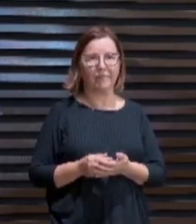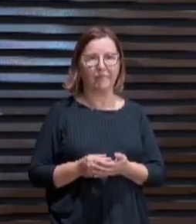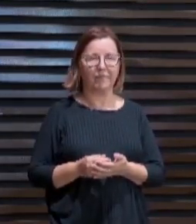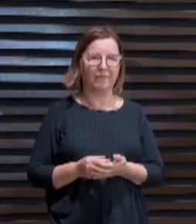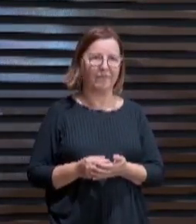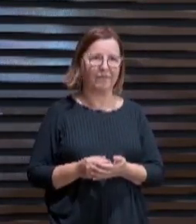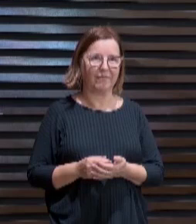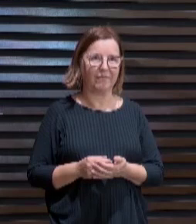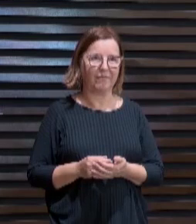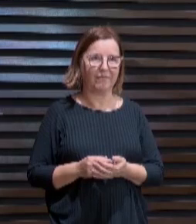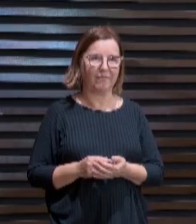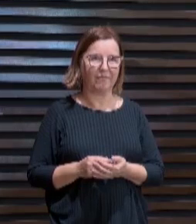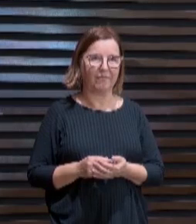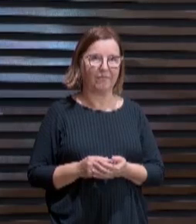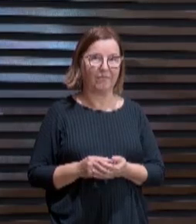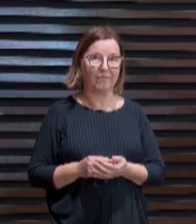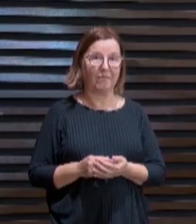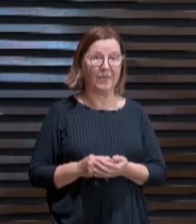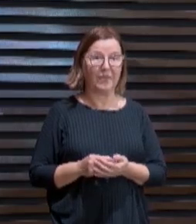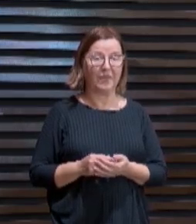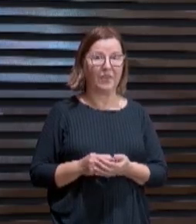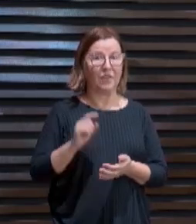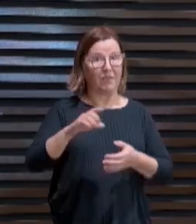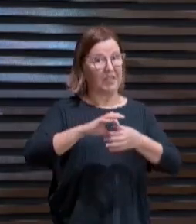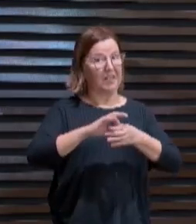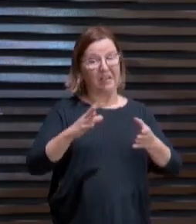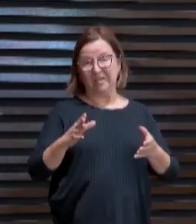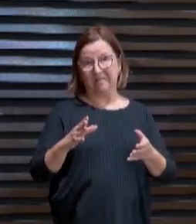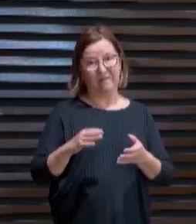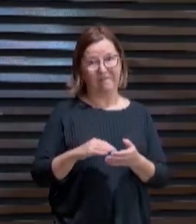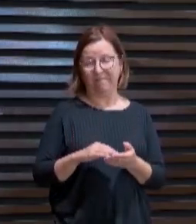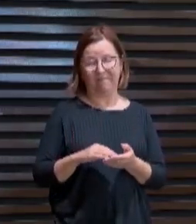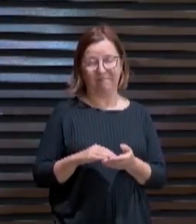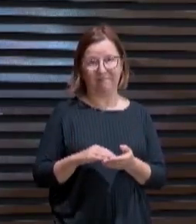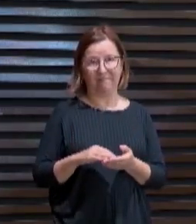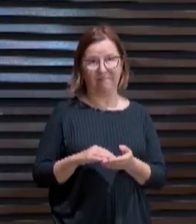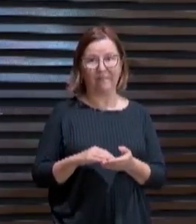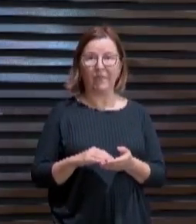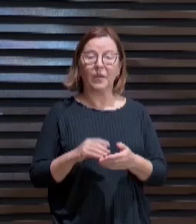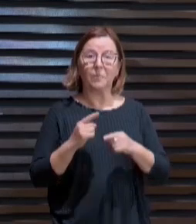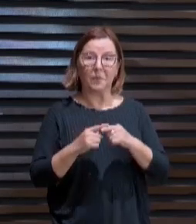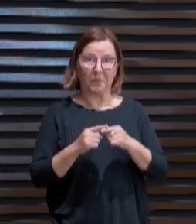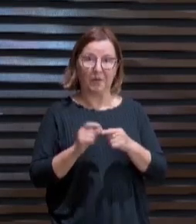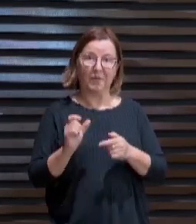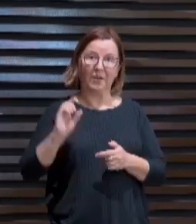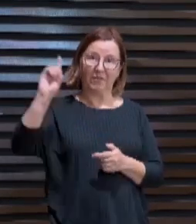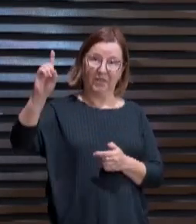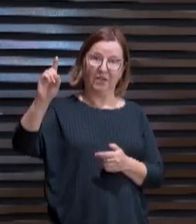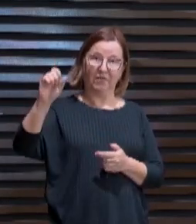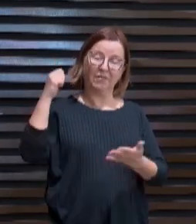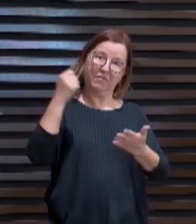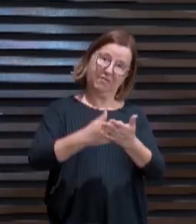aconteça. Você pode não acreditar. Isso aqui não depende de acreditar. Isso acontecerá. Nesse dia,